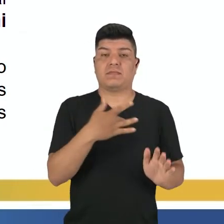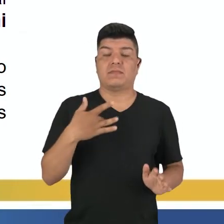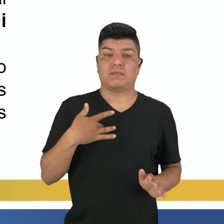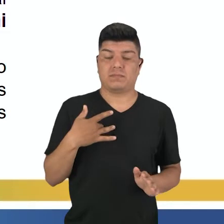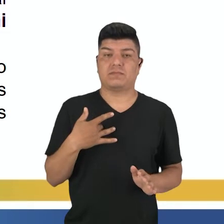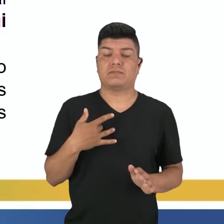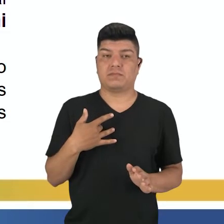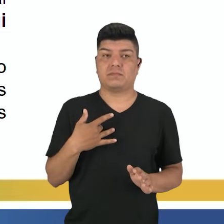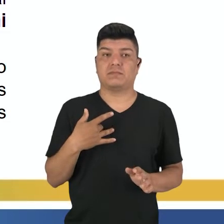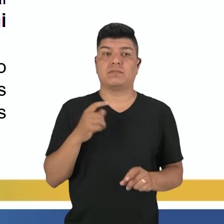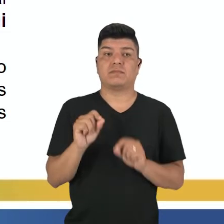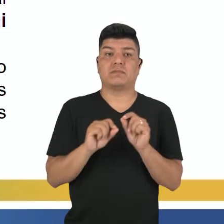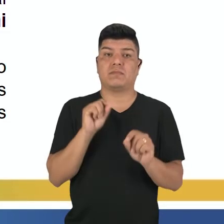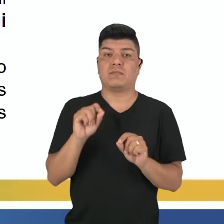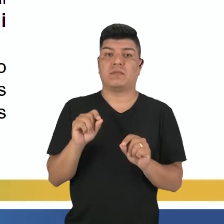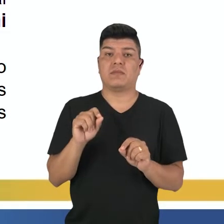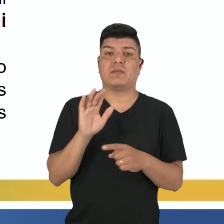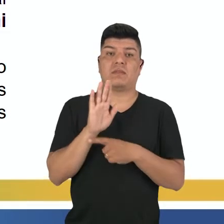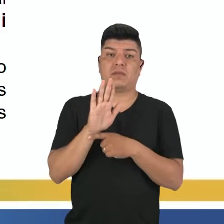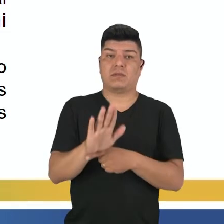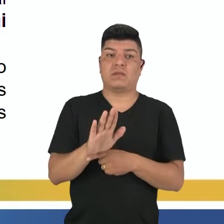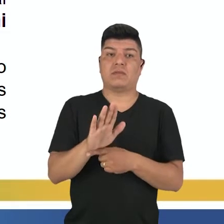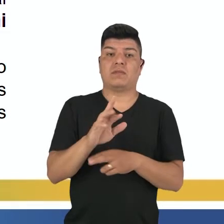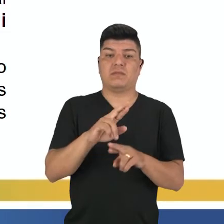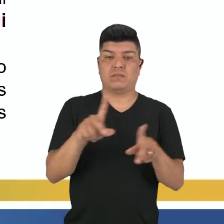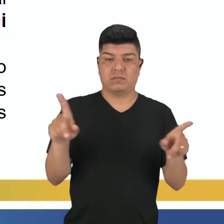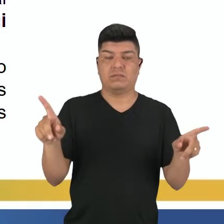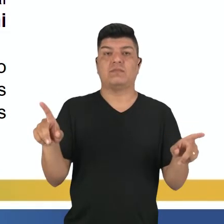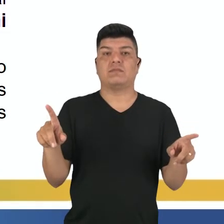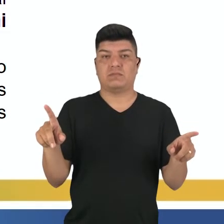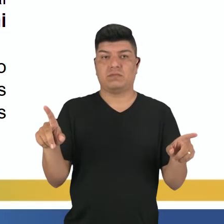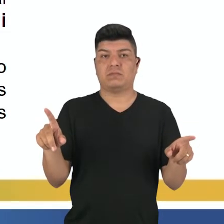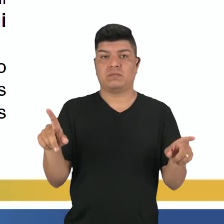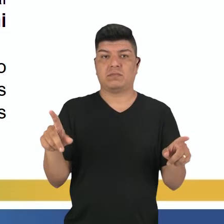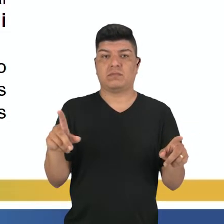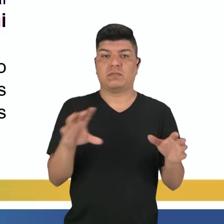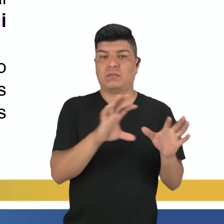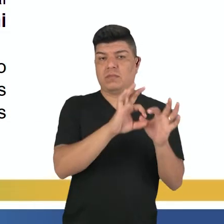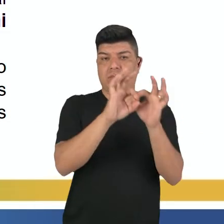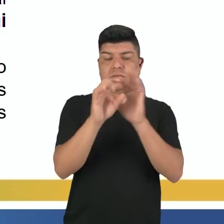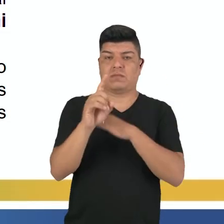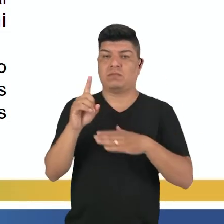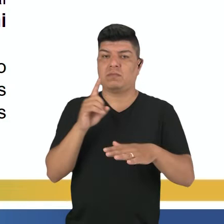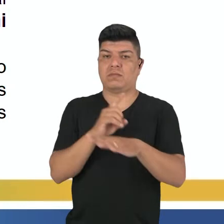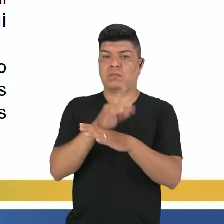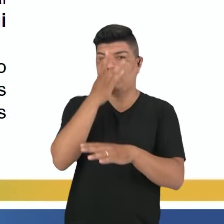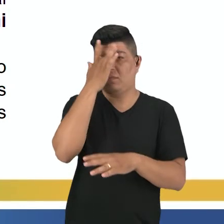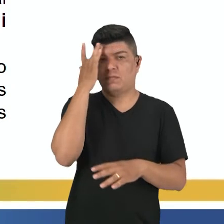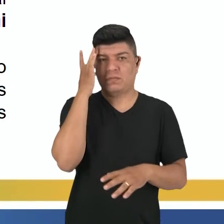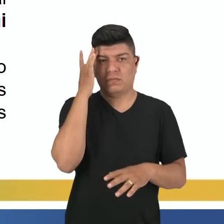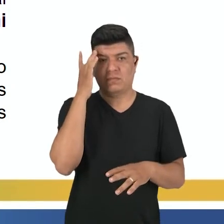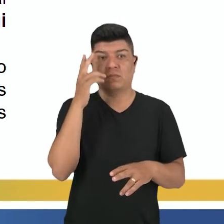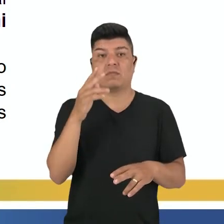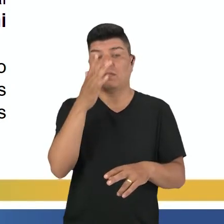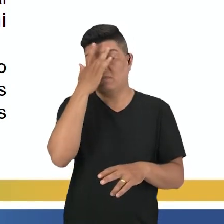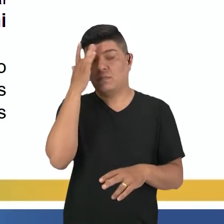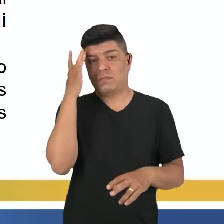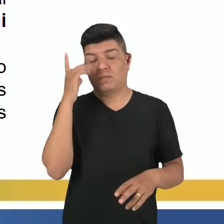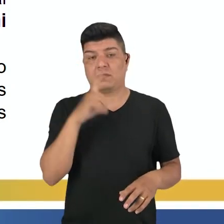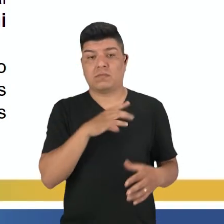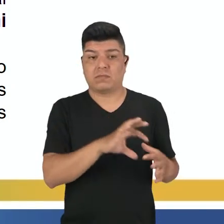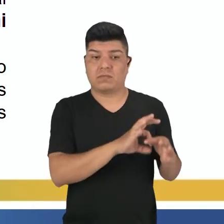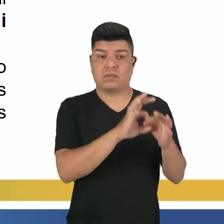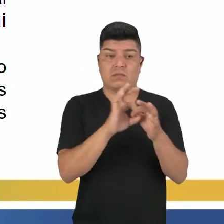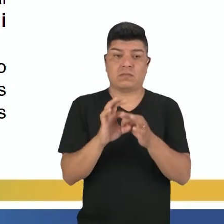saúde, eles vieram para atenuar certas diferenças entre o contexto social dessas pessoas, Pessoas que têm um